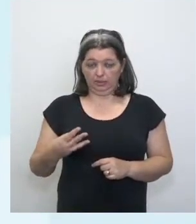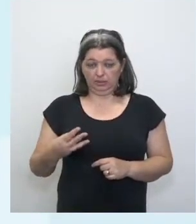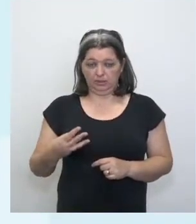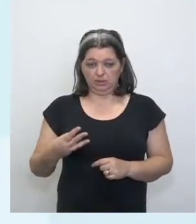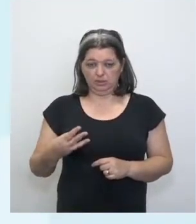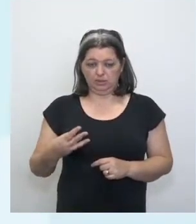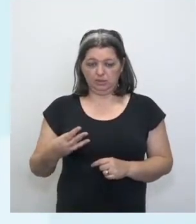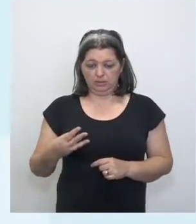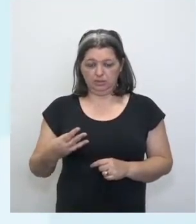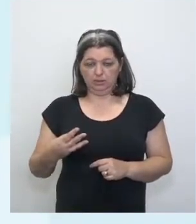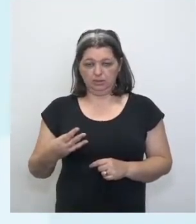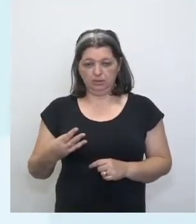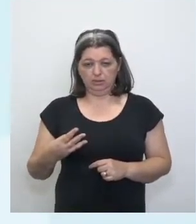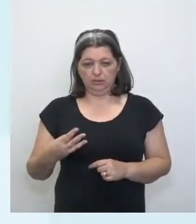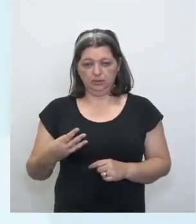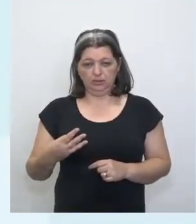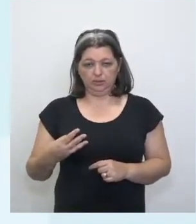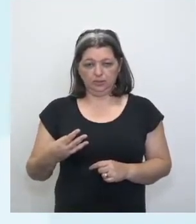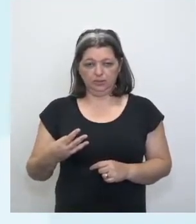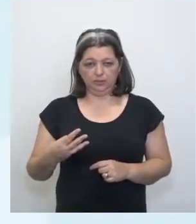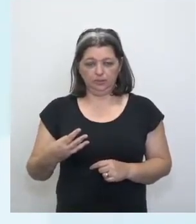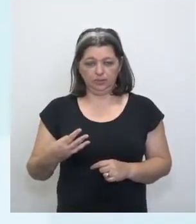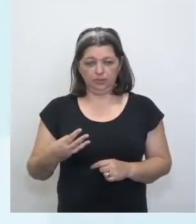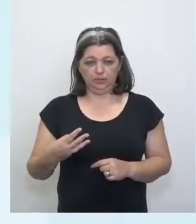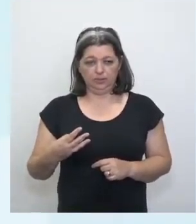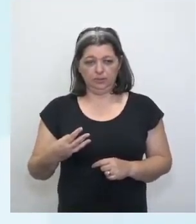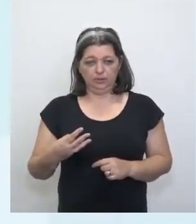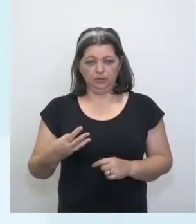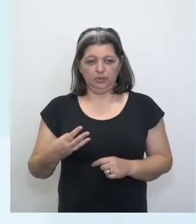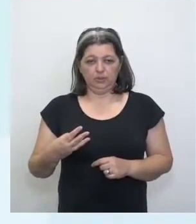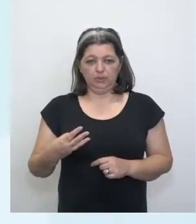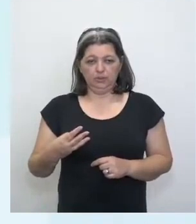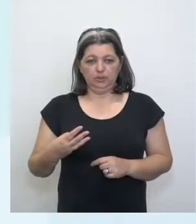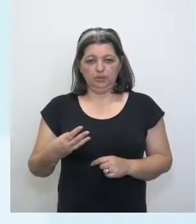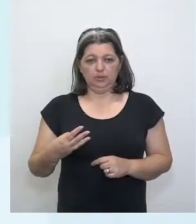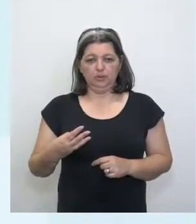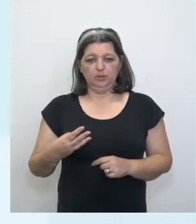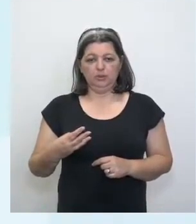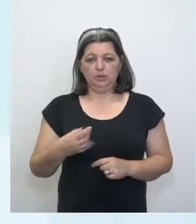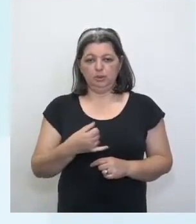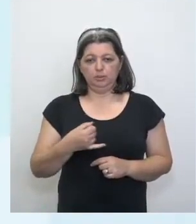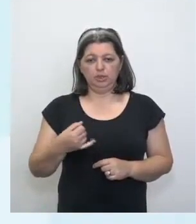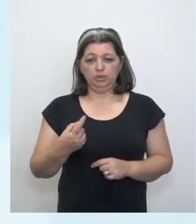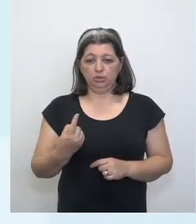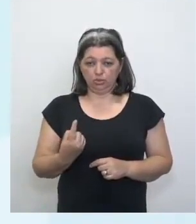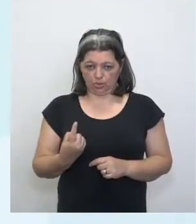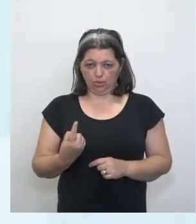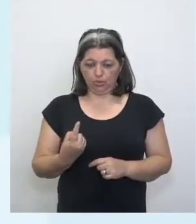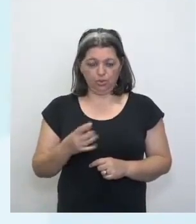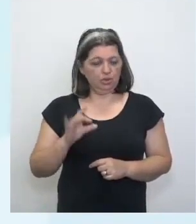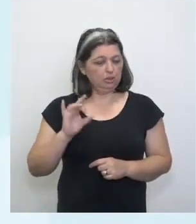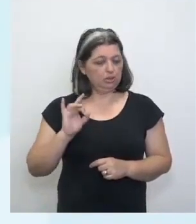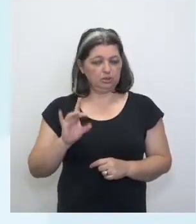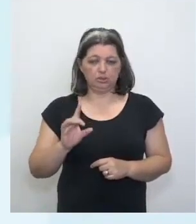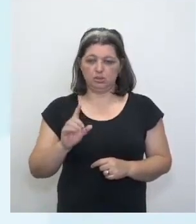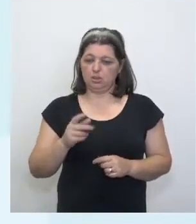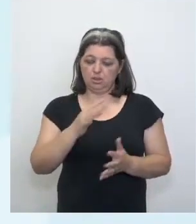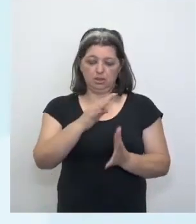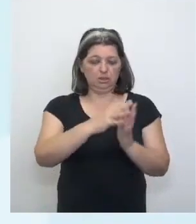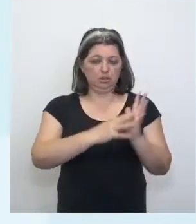vir aqui do lado e vou colocar 3. E o termo independente, que não tem letra nenhuma, é menos 1. Então, eu só vim aqui e anotei